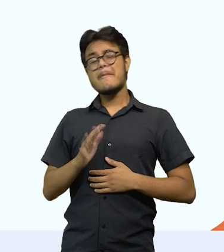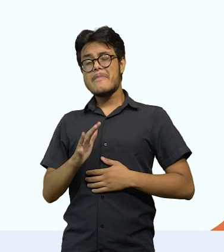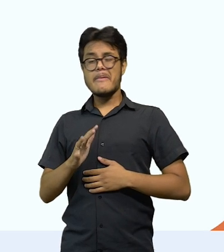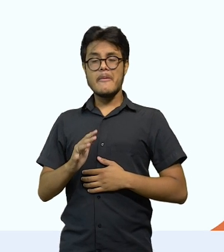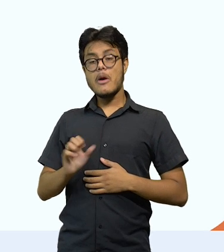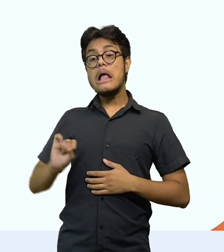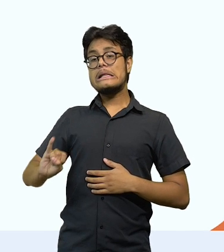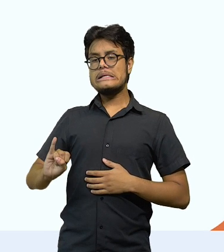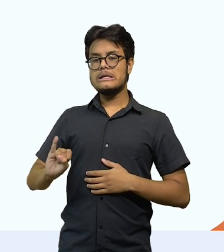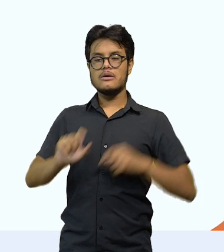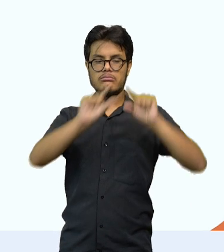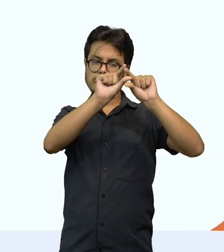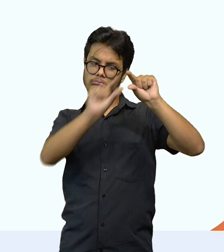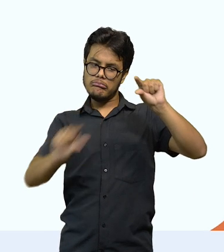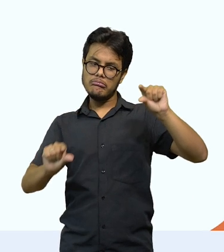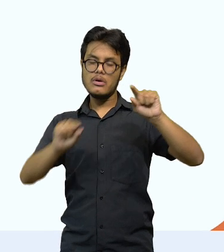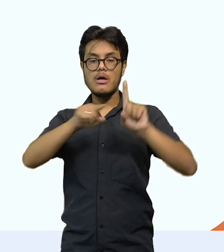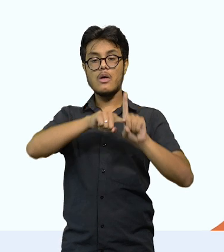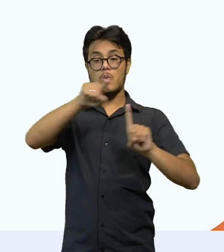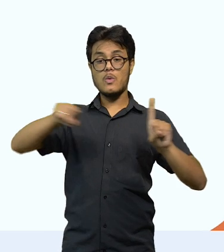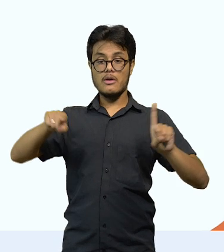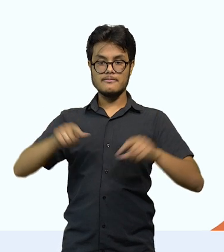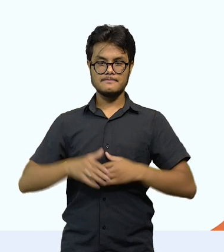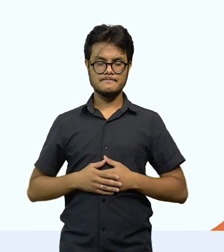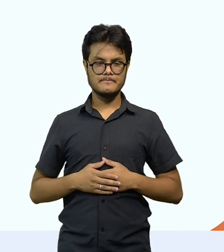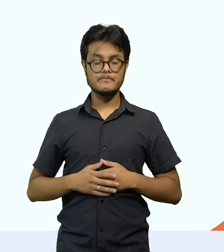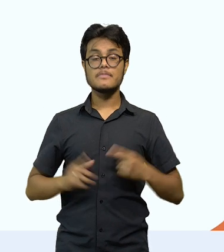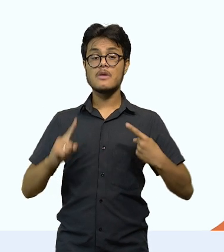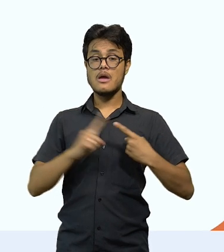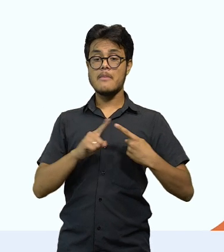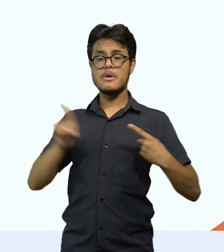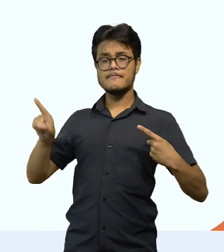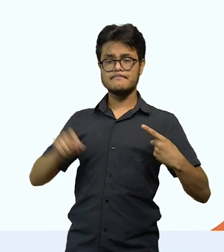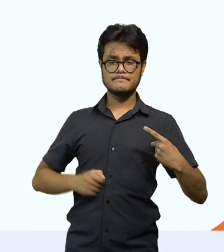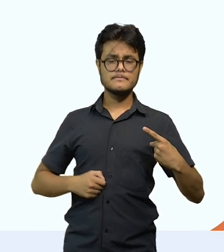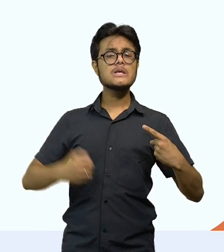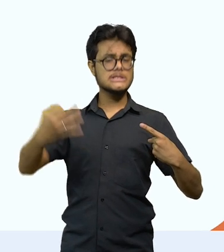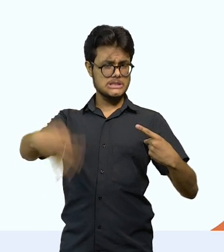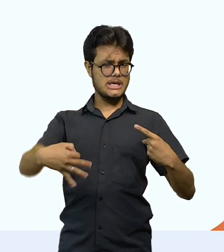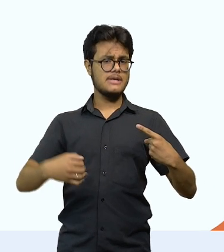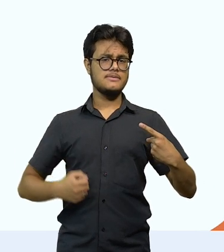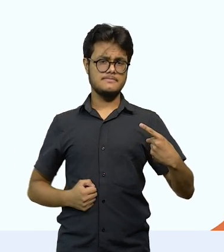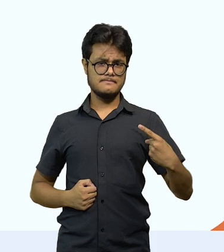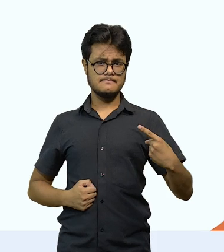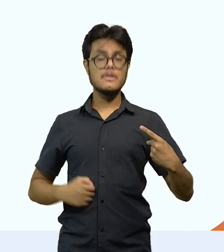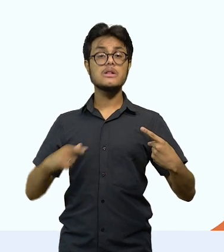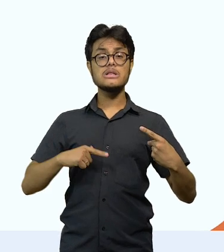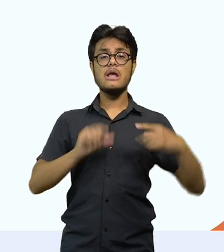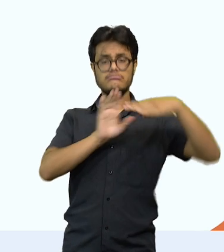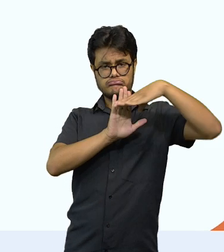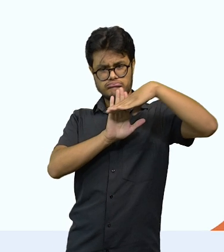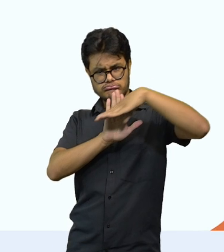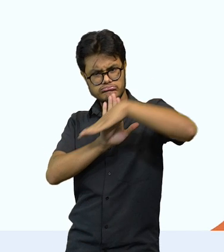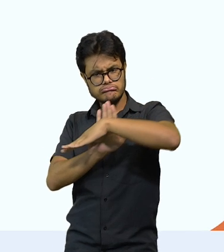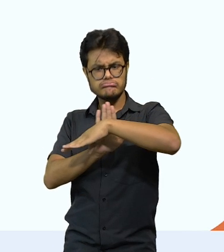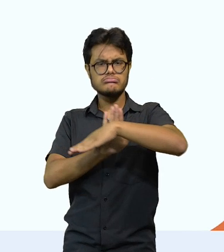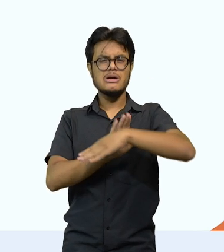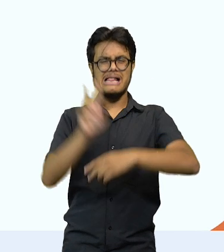do gráfico. Essa primeira afirmação está correta em relação à curva decrescente aqui,